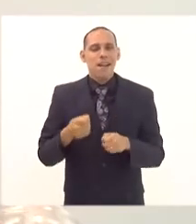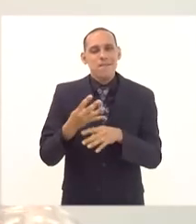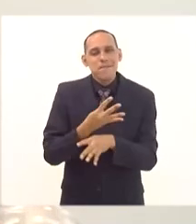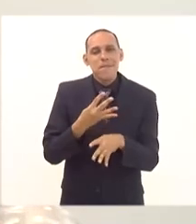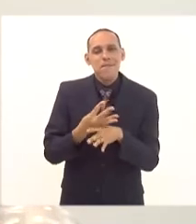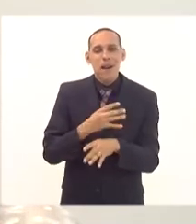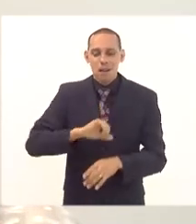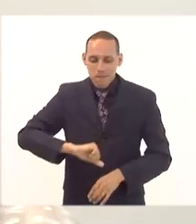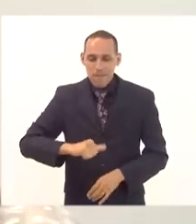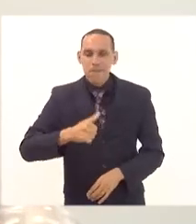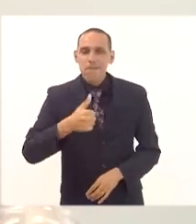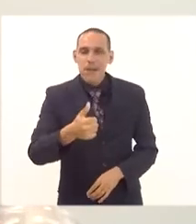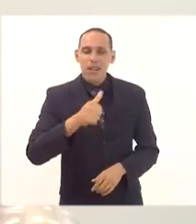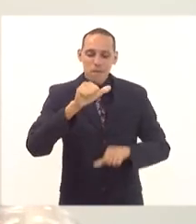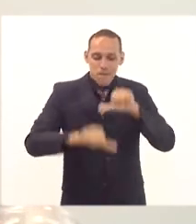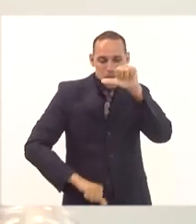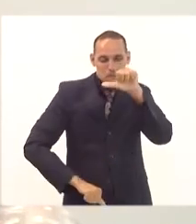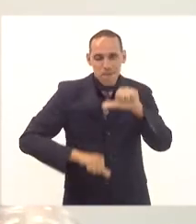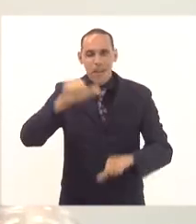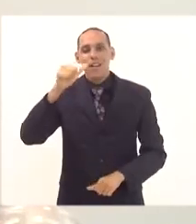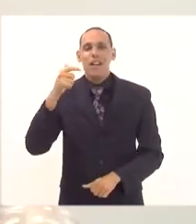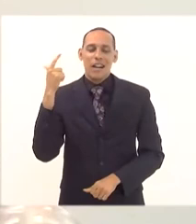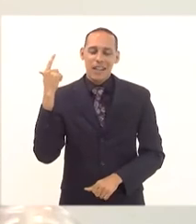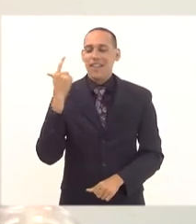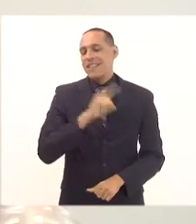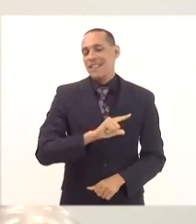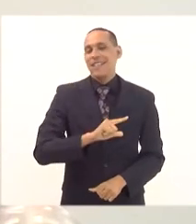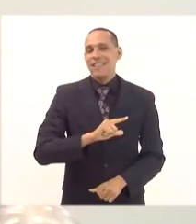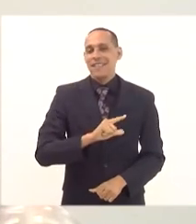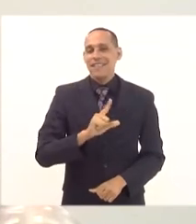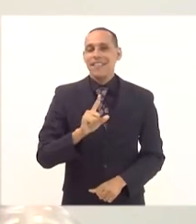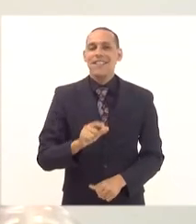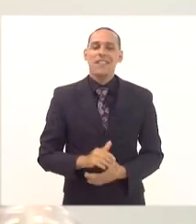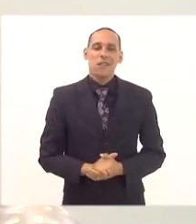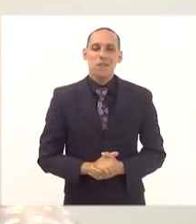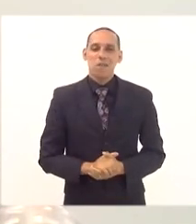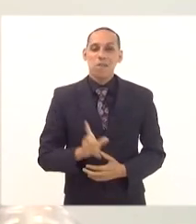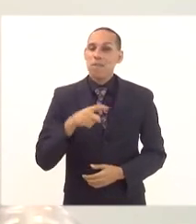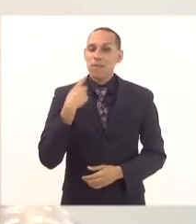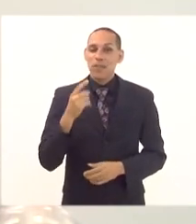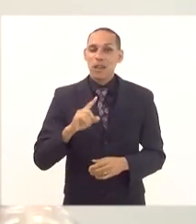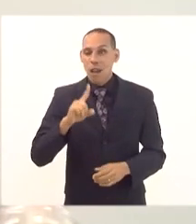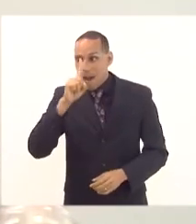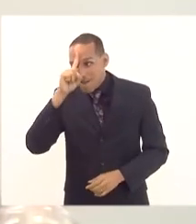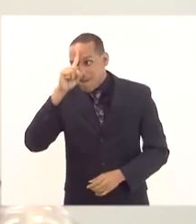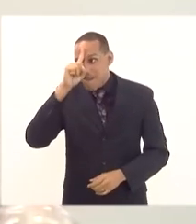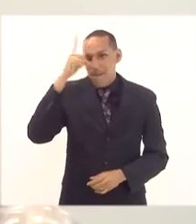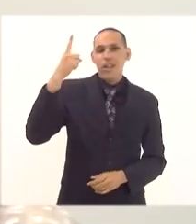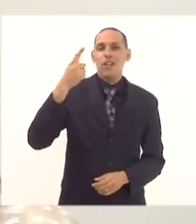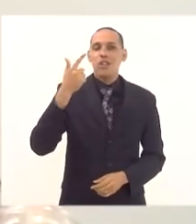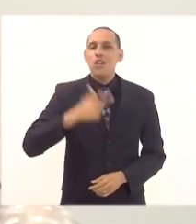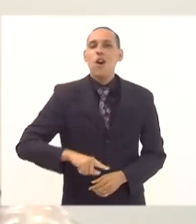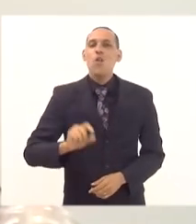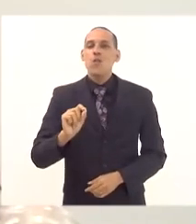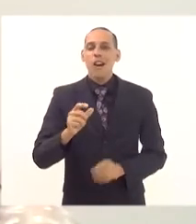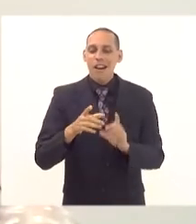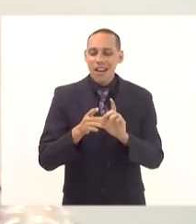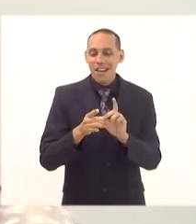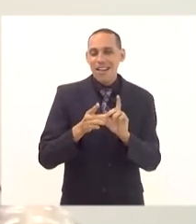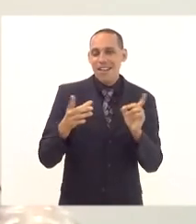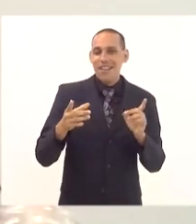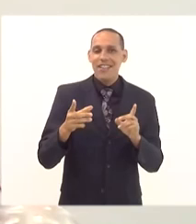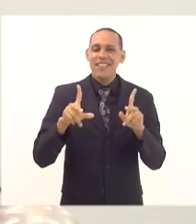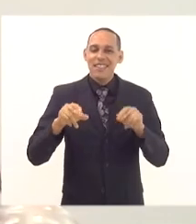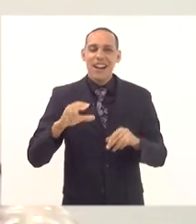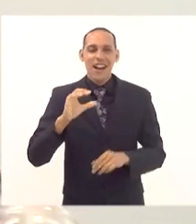e da transformação a gente vai passar por isso e com certeza a gente vai Reinventar essa democracia como